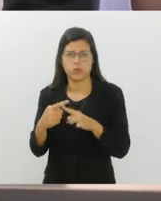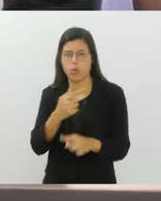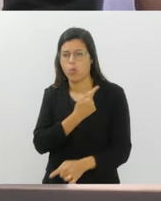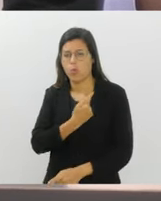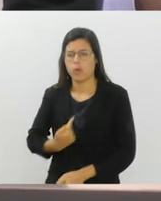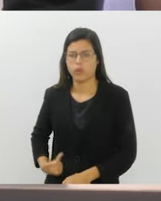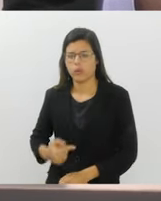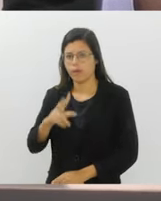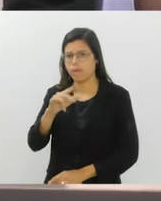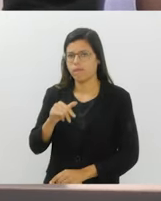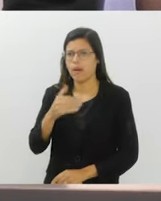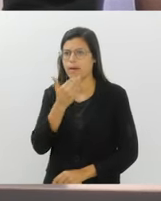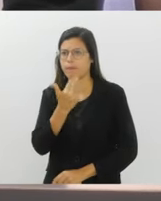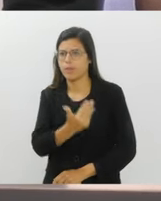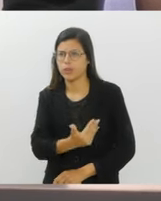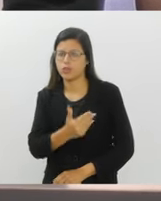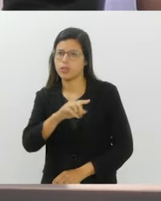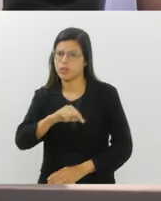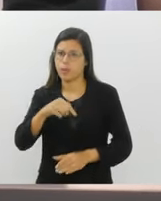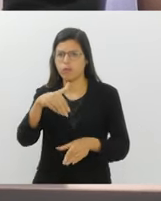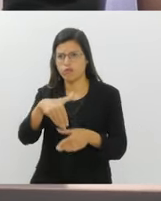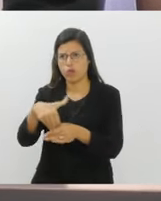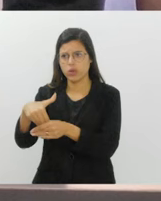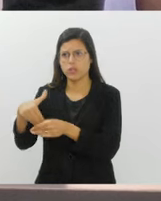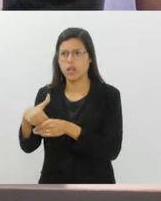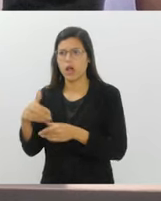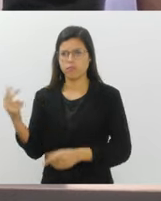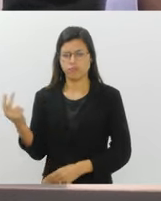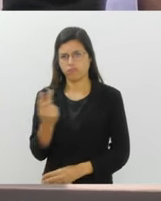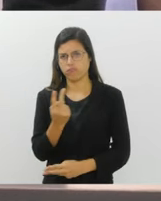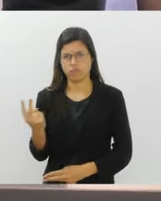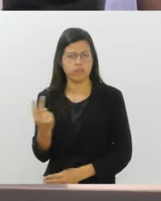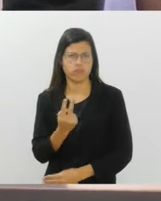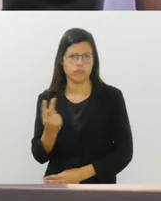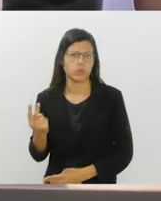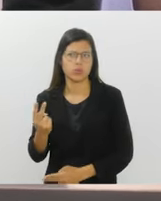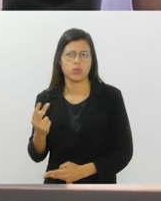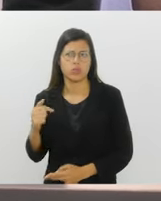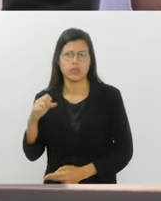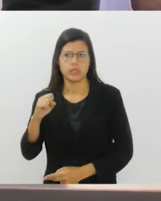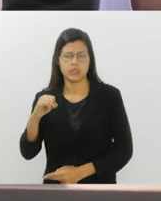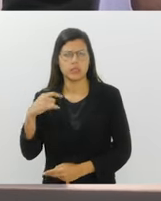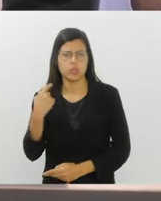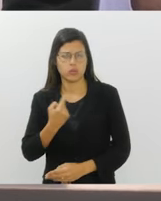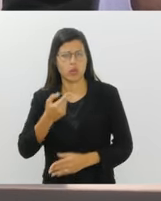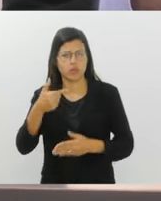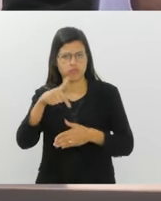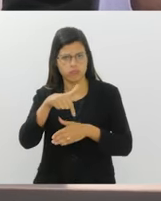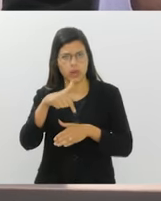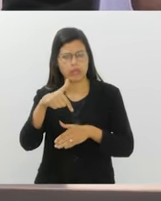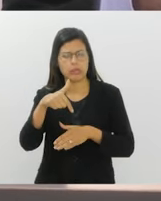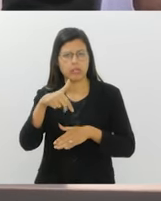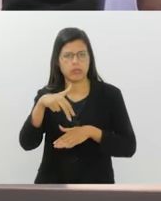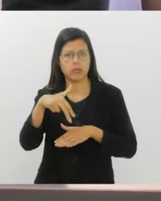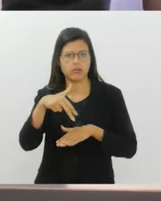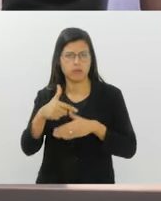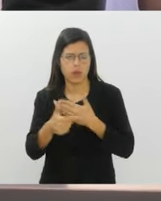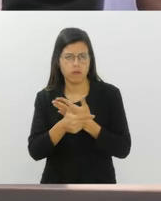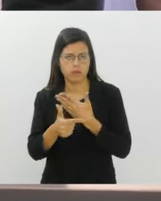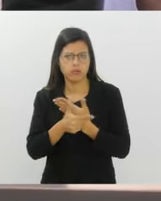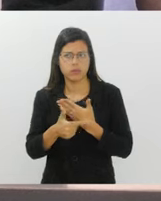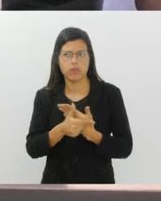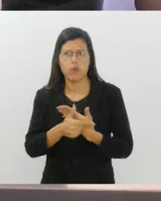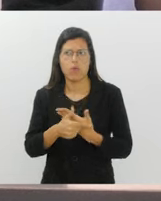vai votar, que foi o meu caso e o dele. Então, se a gente está aqui, algum tipo de relacionamento, além de capacidade, é